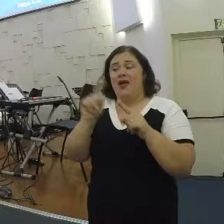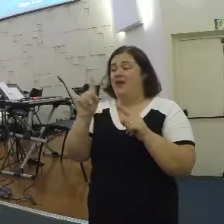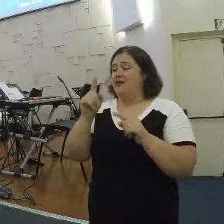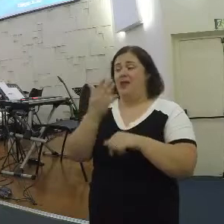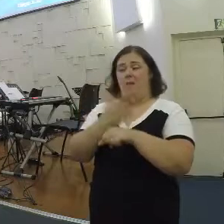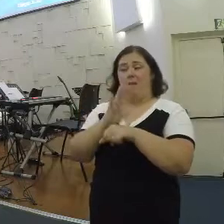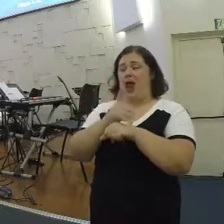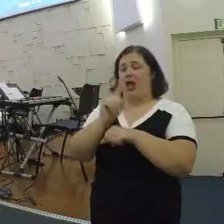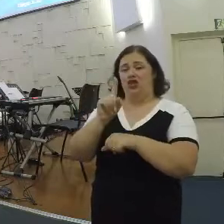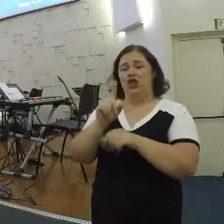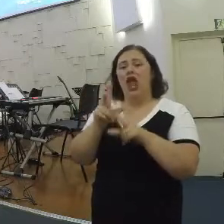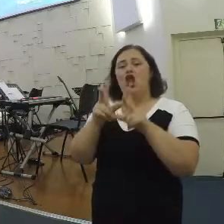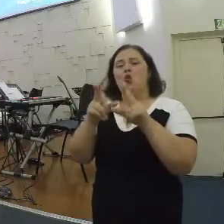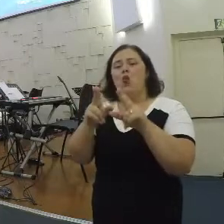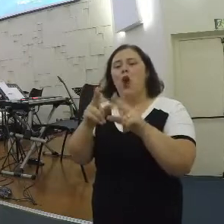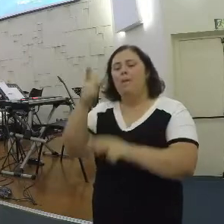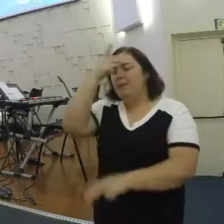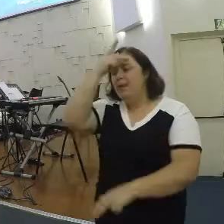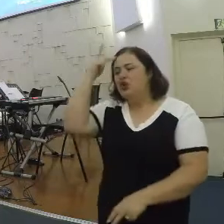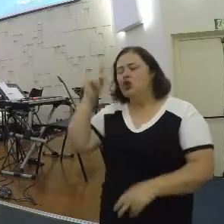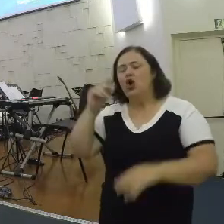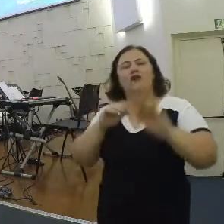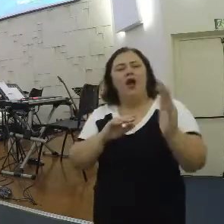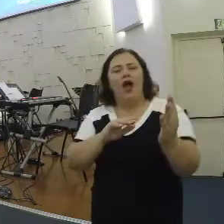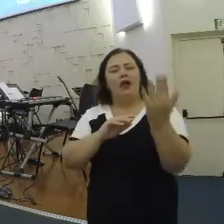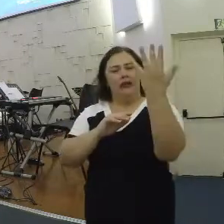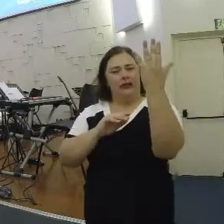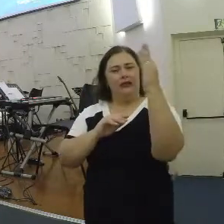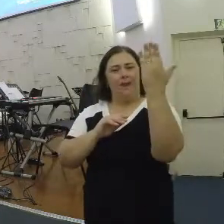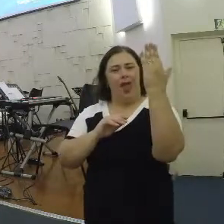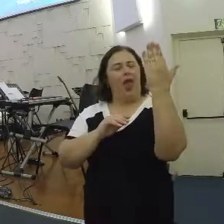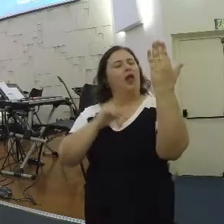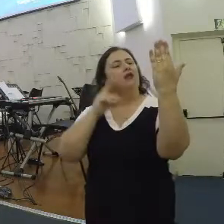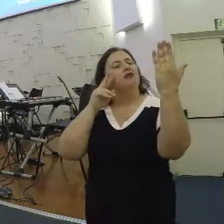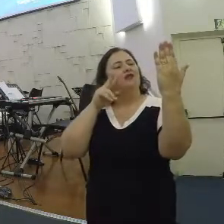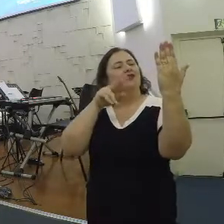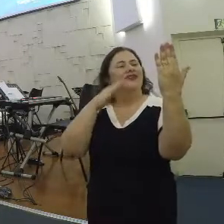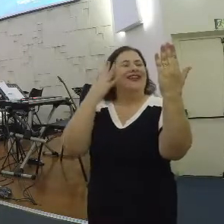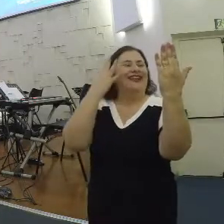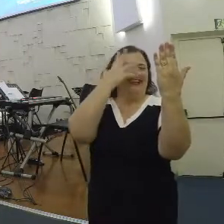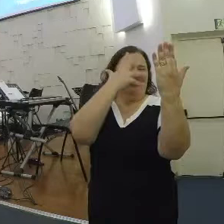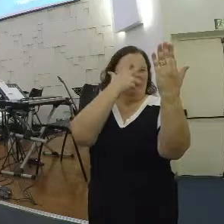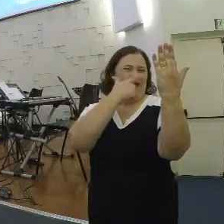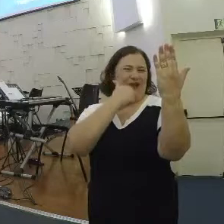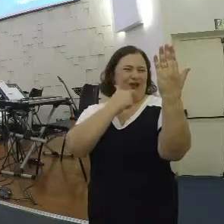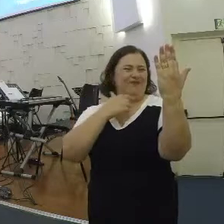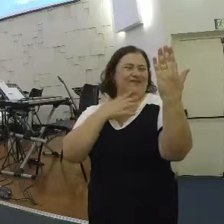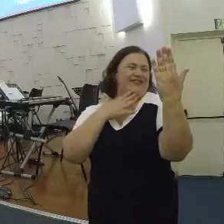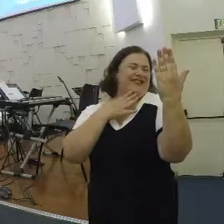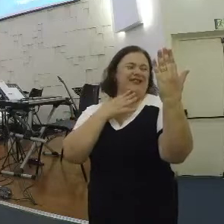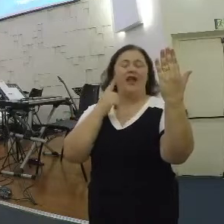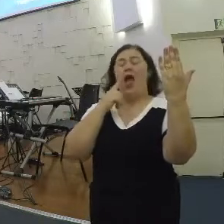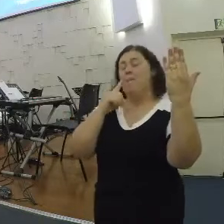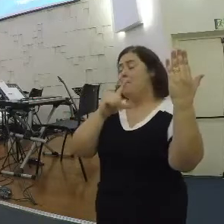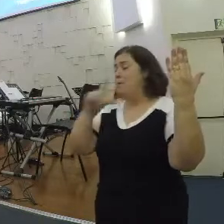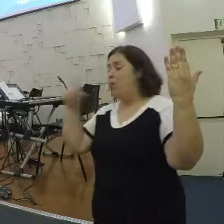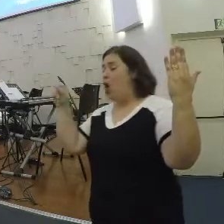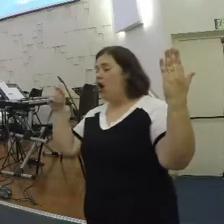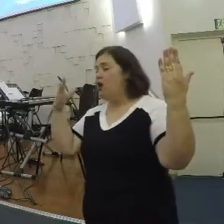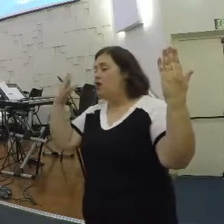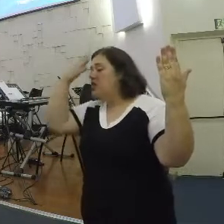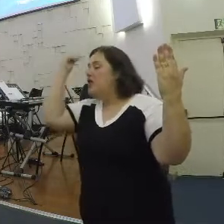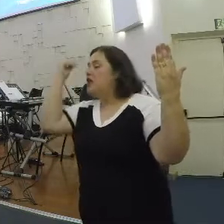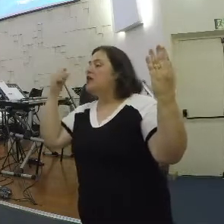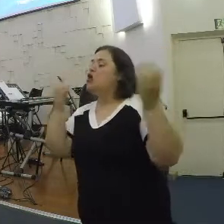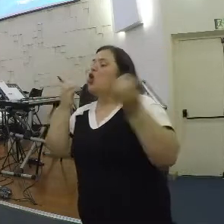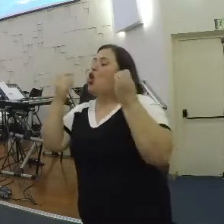espelho o seu rosto natural. Verso 24, pois a si mesmo se contempla e se retira, e para logo se esquece de como era a